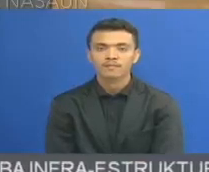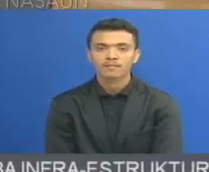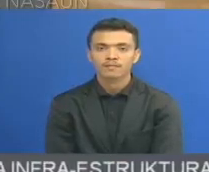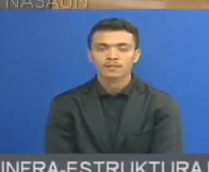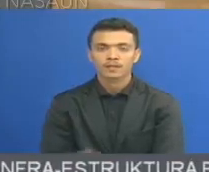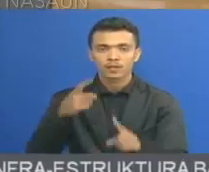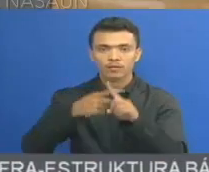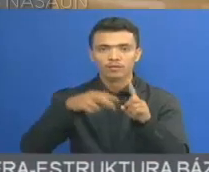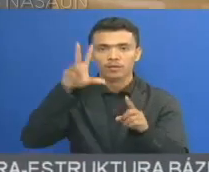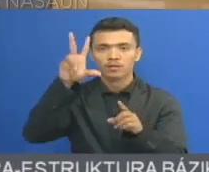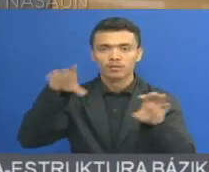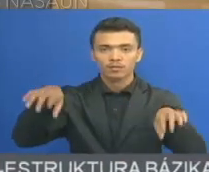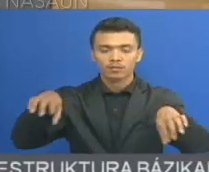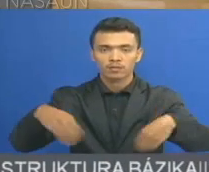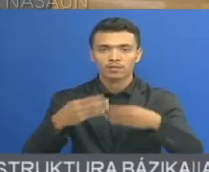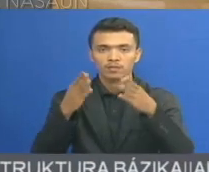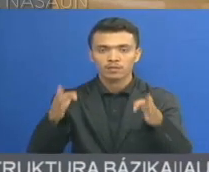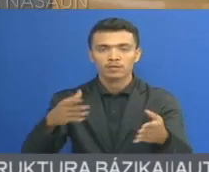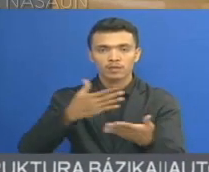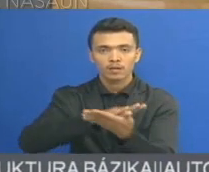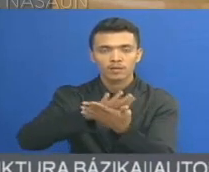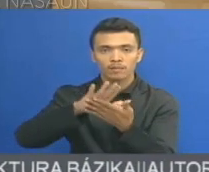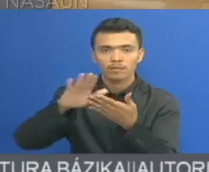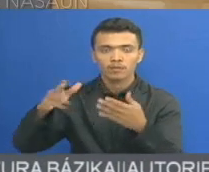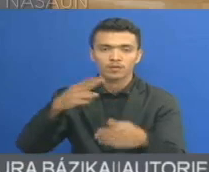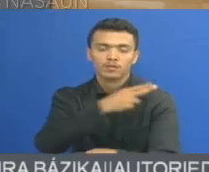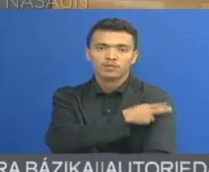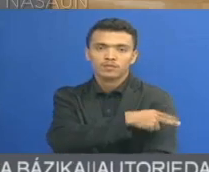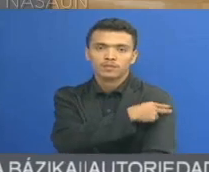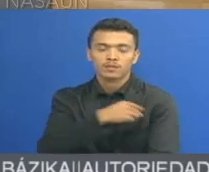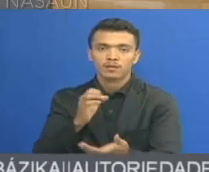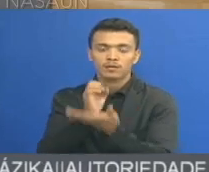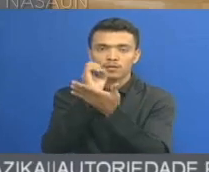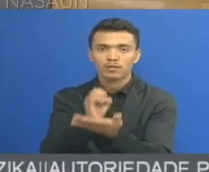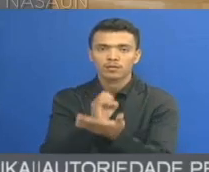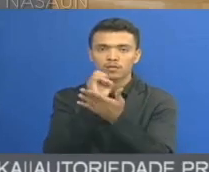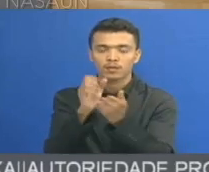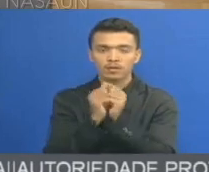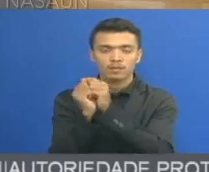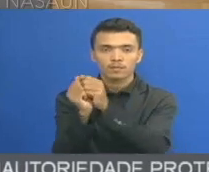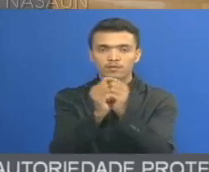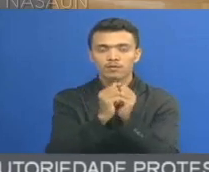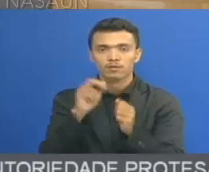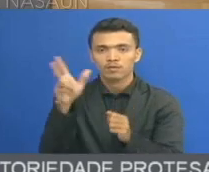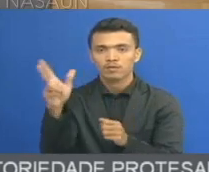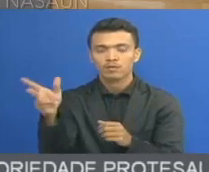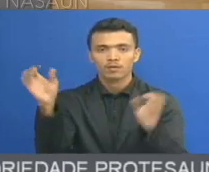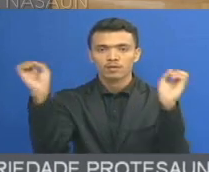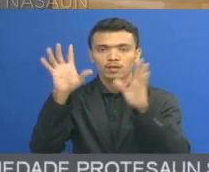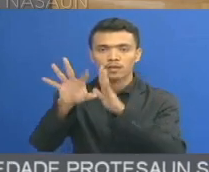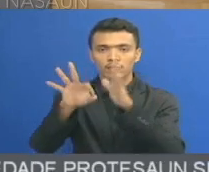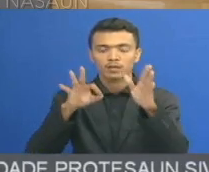Durante fulantolo trabalhador da Sarai e arredores Hospital Referral Oecusi, Hamudoktolo Nulo la retan direto